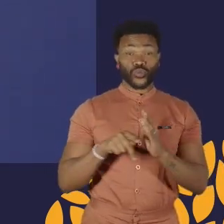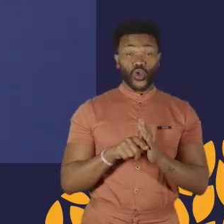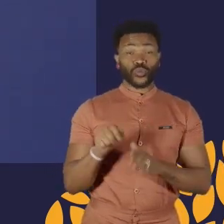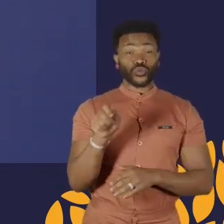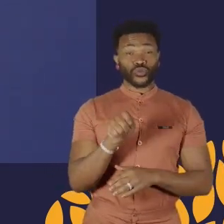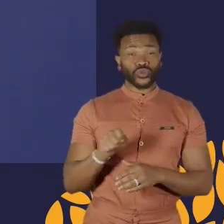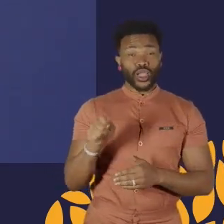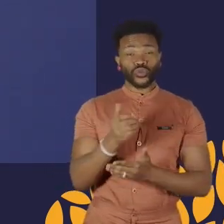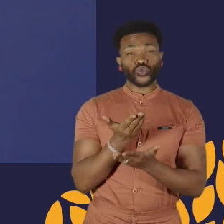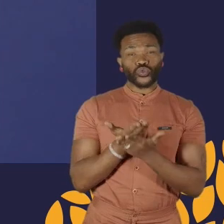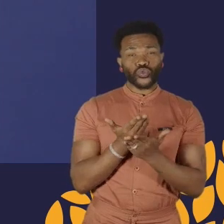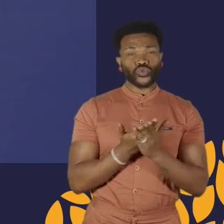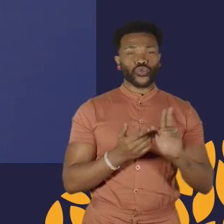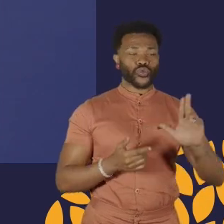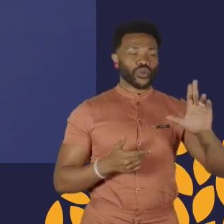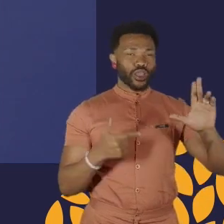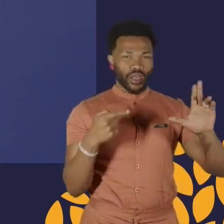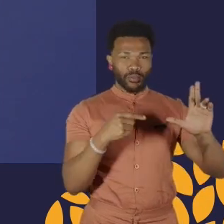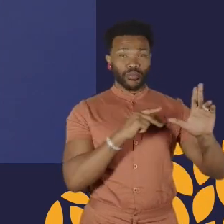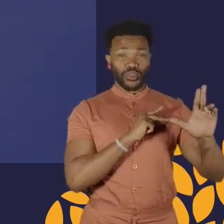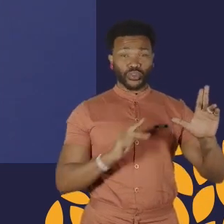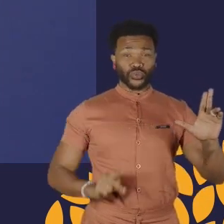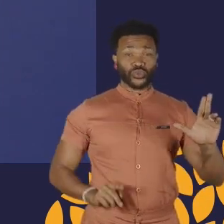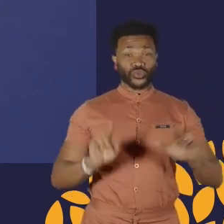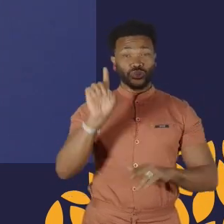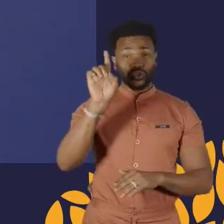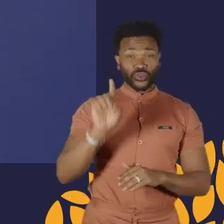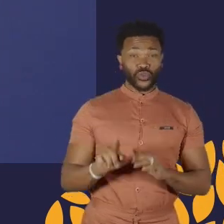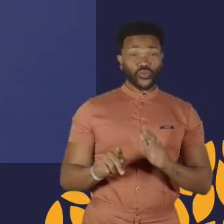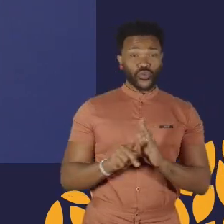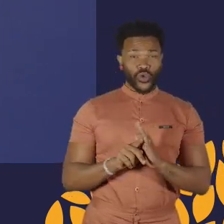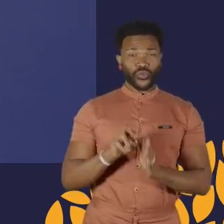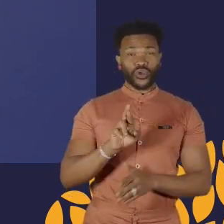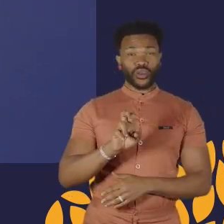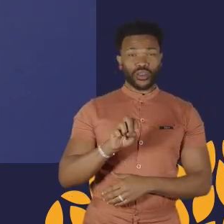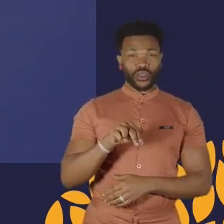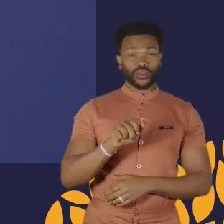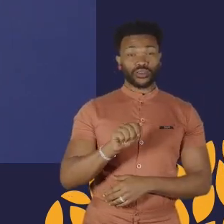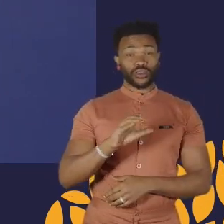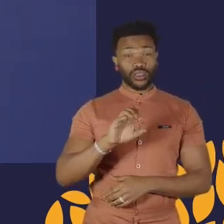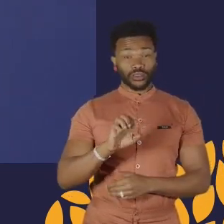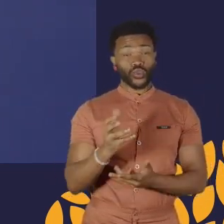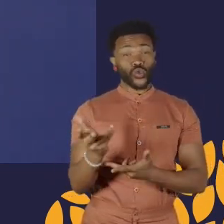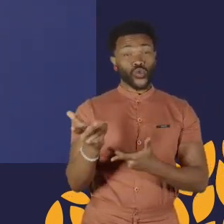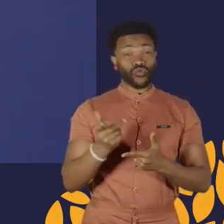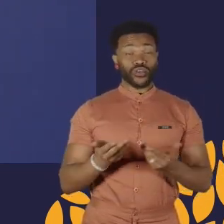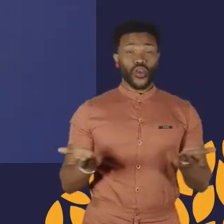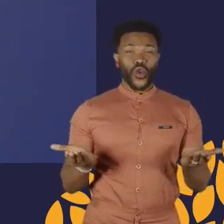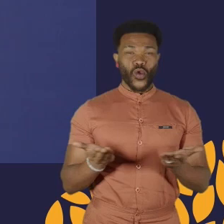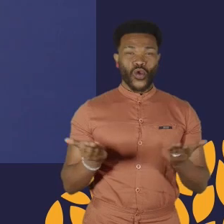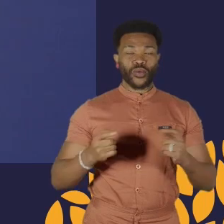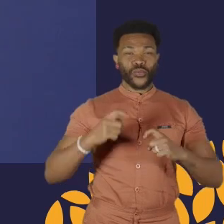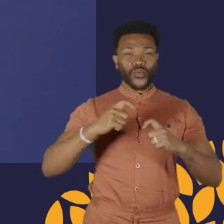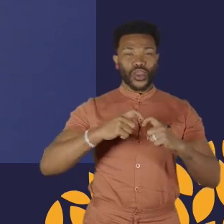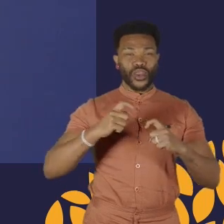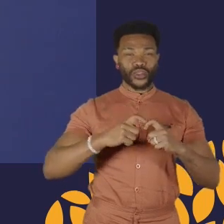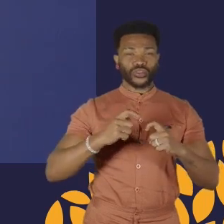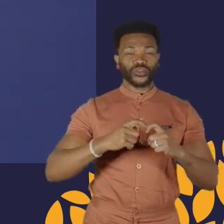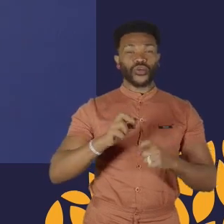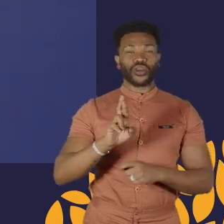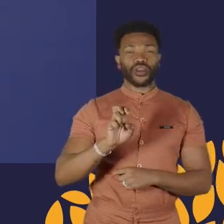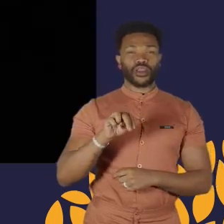de Estudos da Cannabis, presidente e diretor técnico da clínica Renasce, convidamos ao palco Dr.